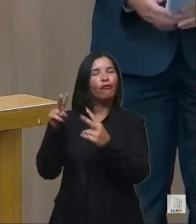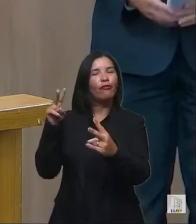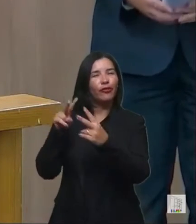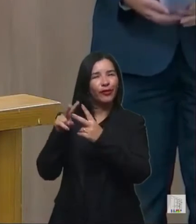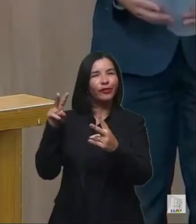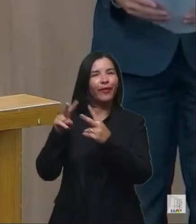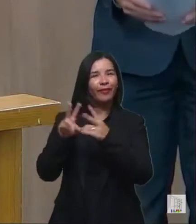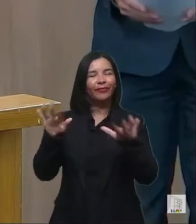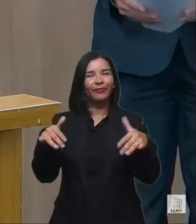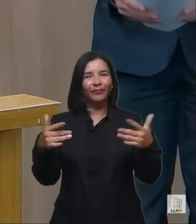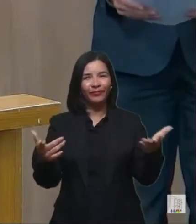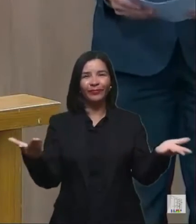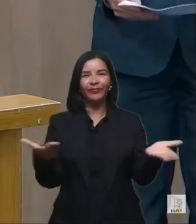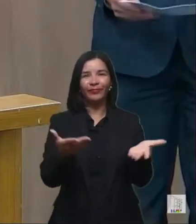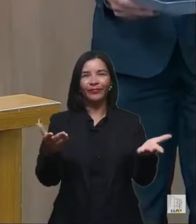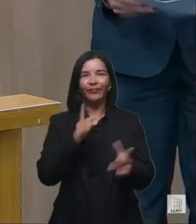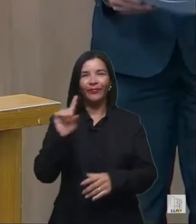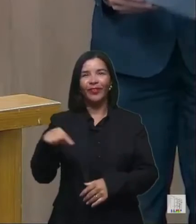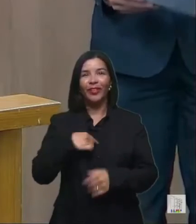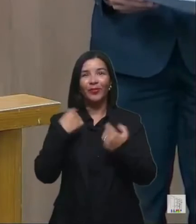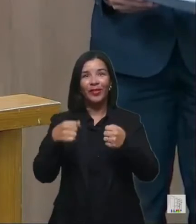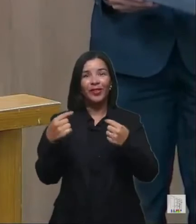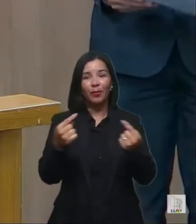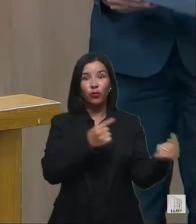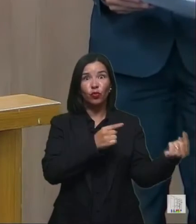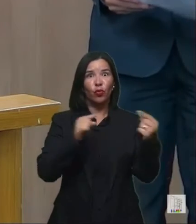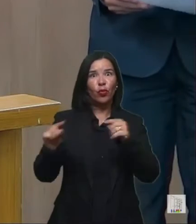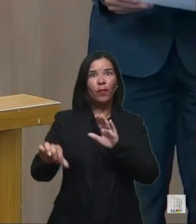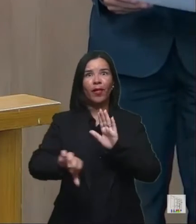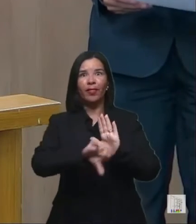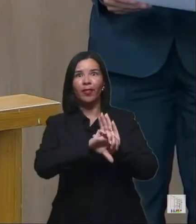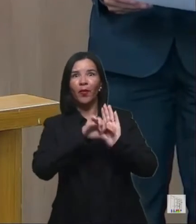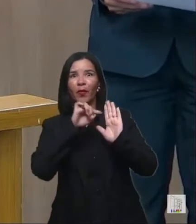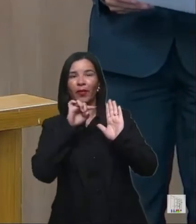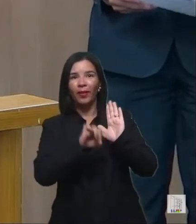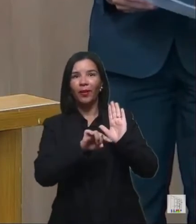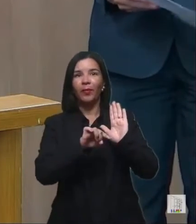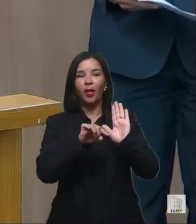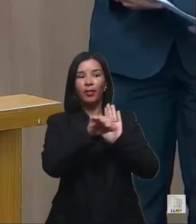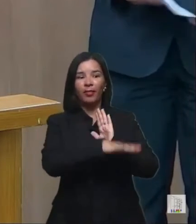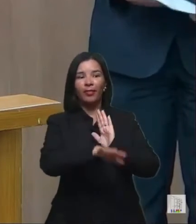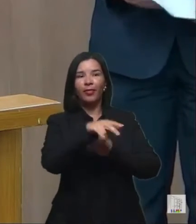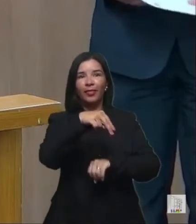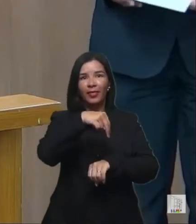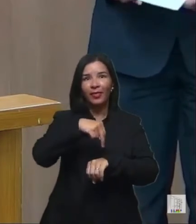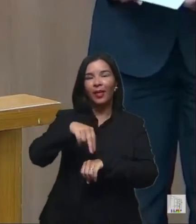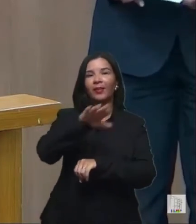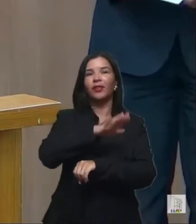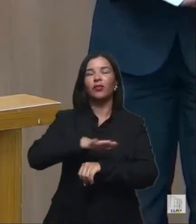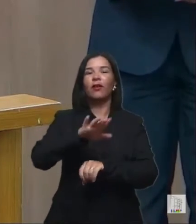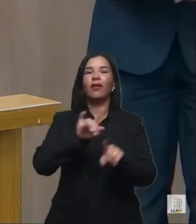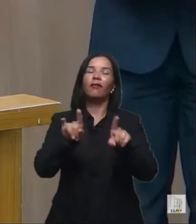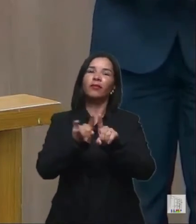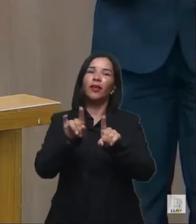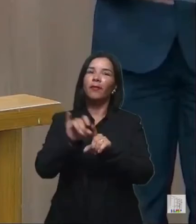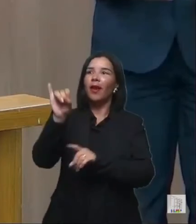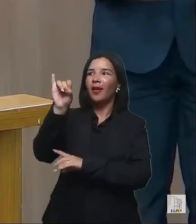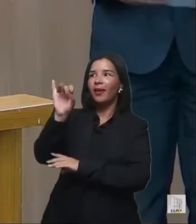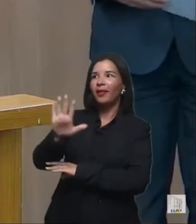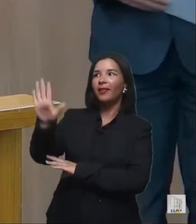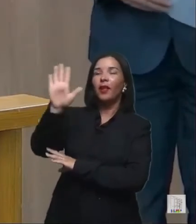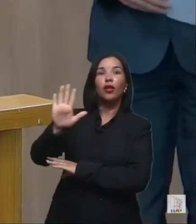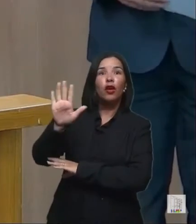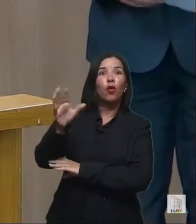Então, hoje, nós temos que combater a criminalidade, não só no plano nacional, mas no plano internacional, num